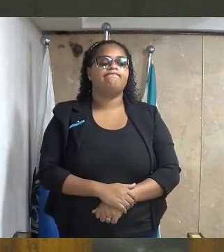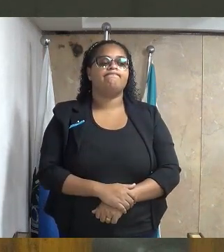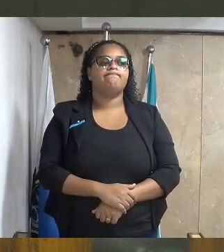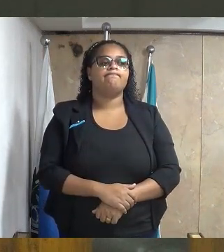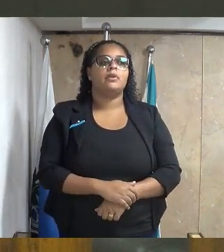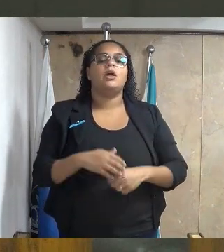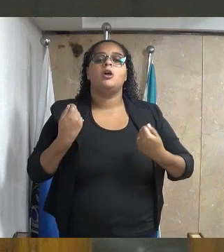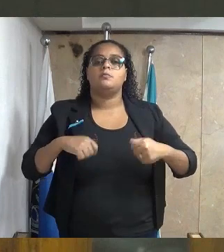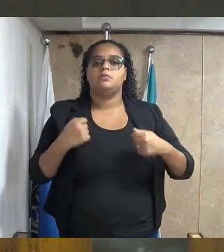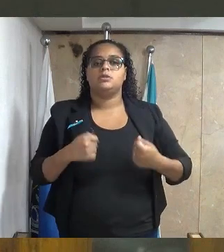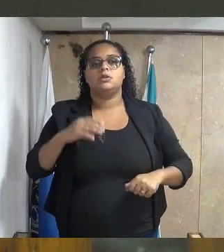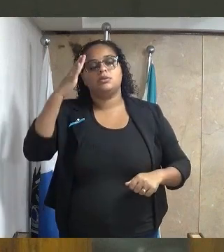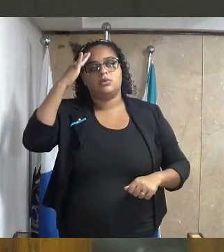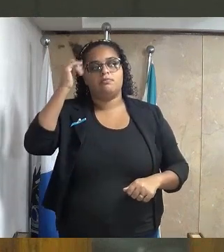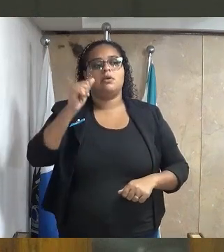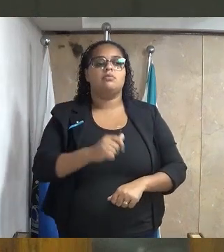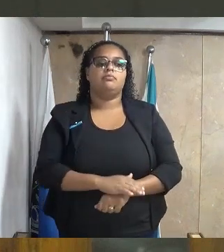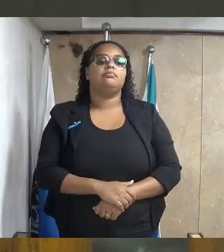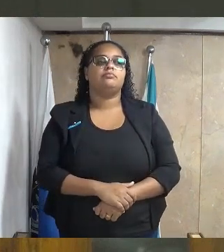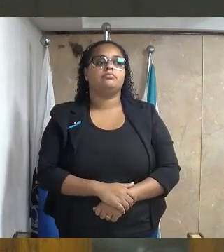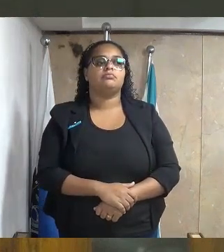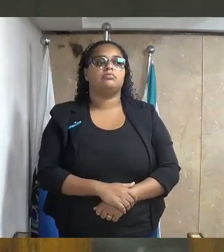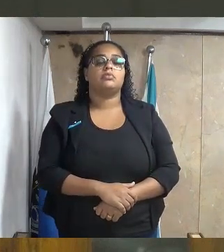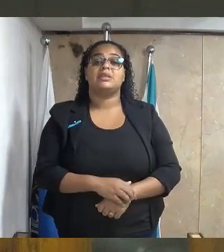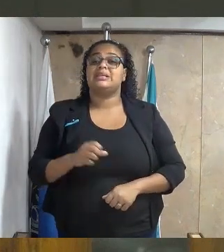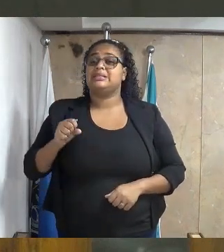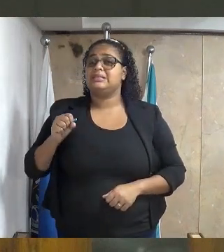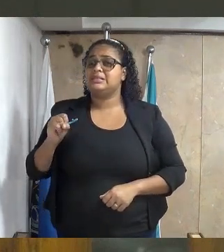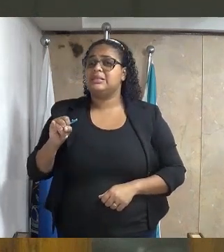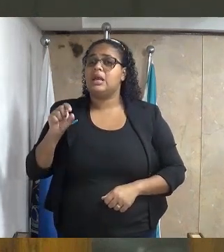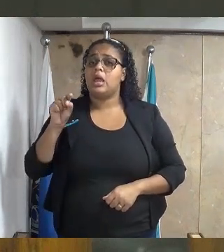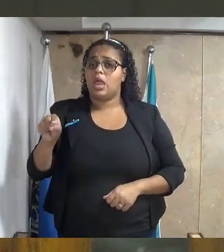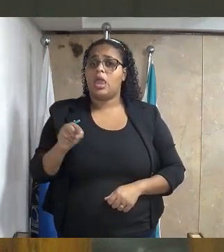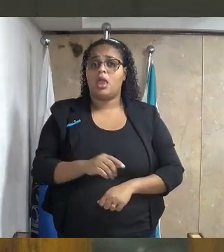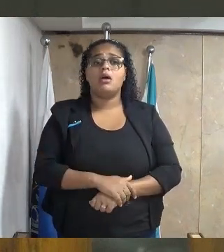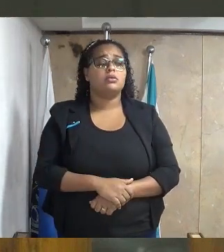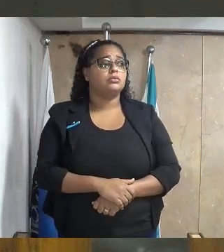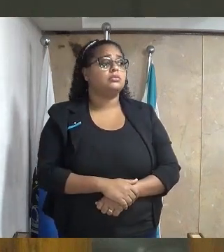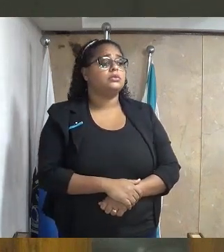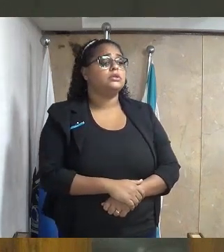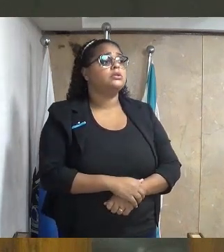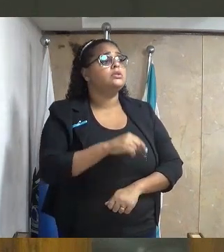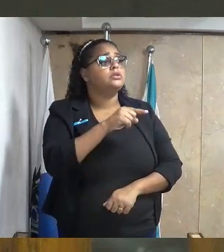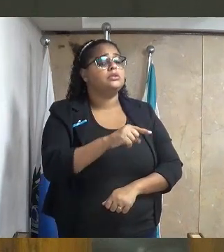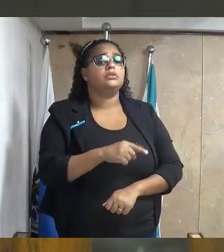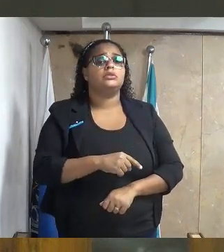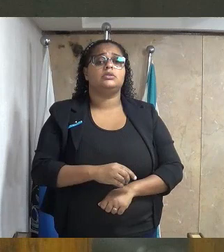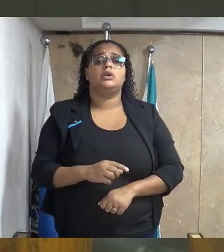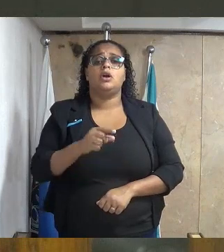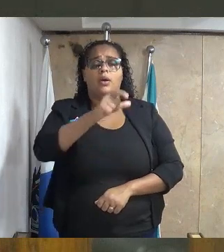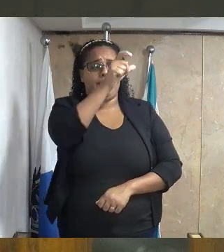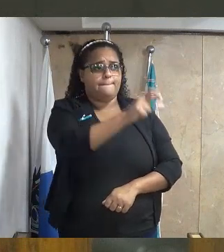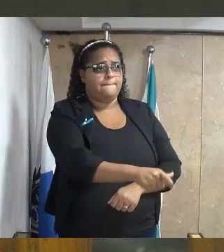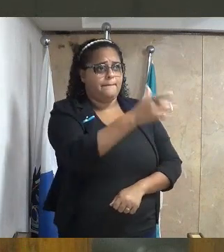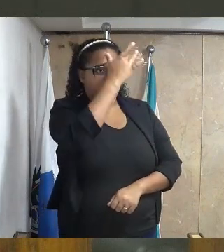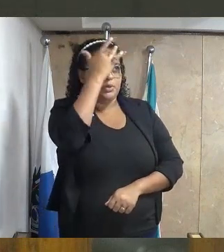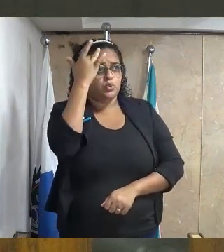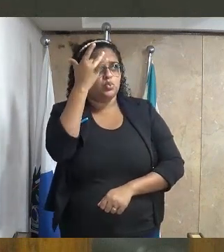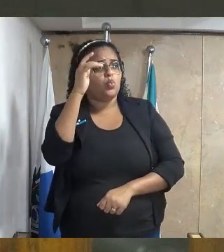Eles precisam saber que se ao cortarem o pulso de uma pessoa